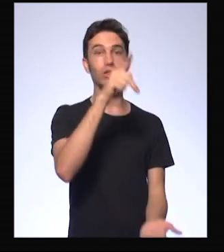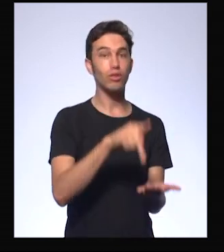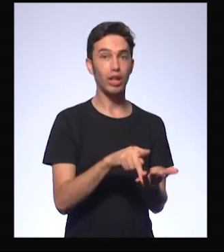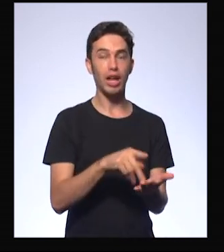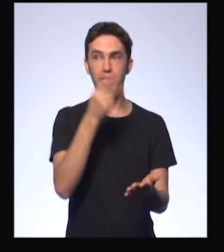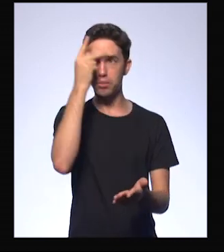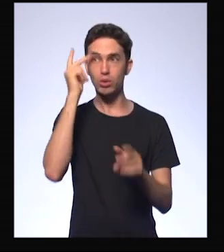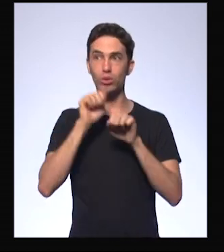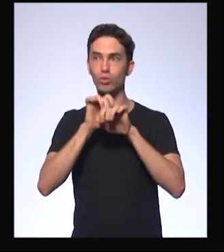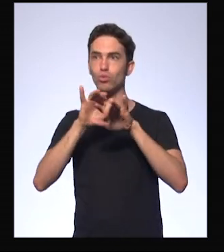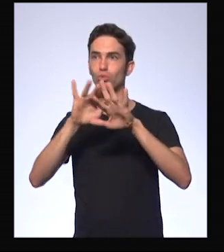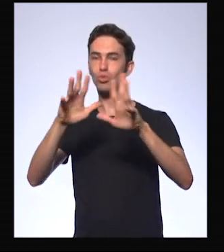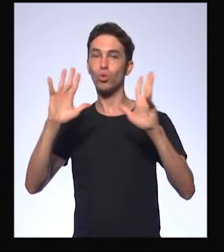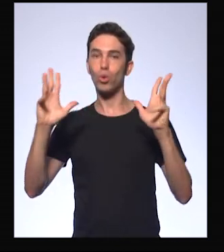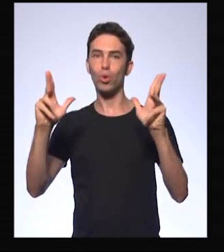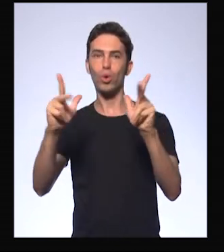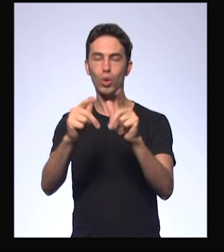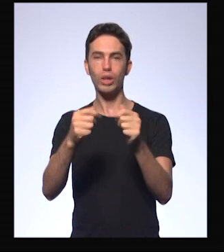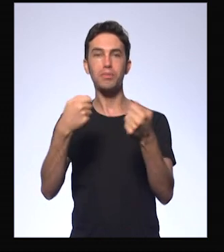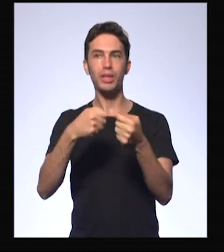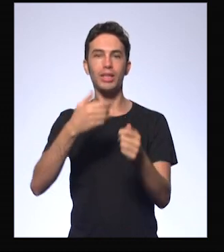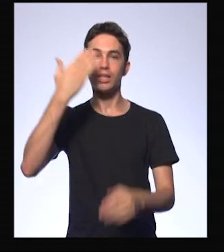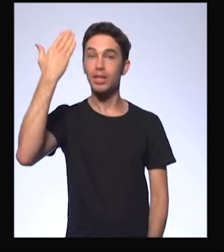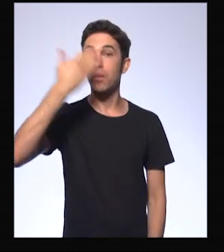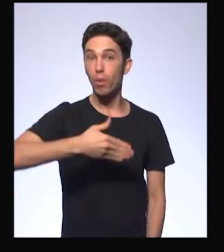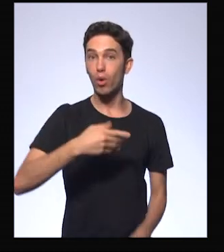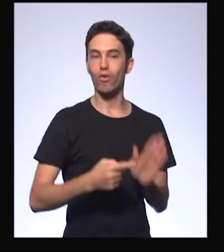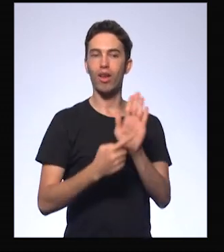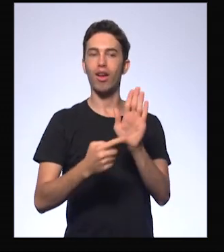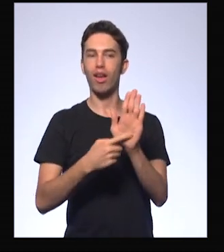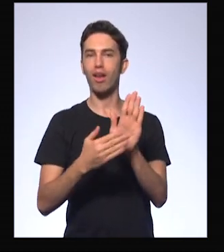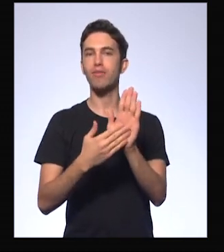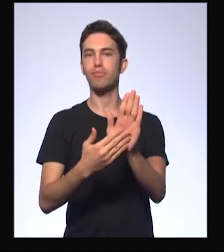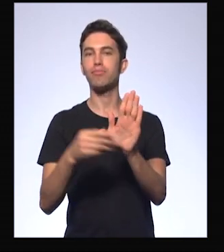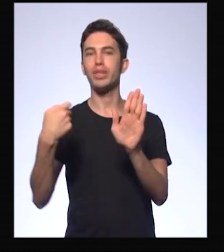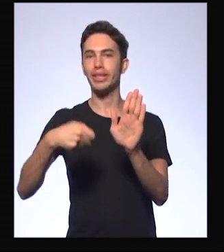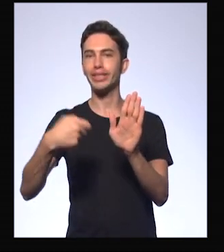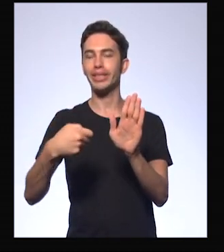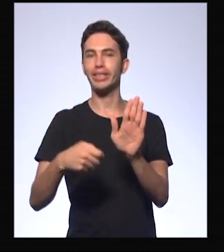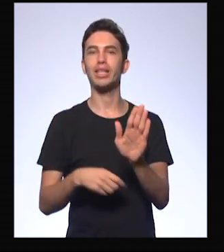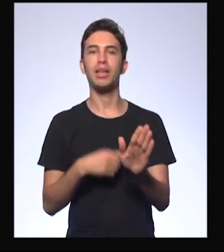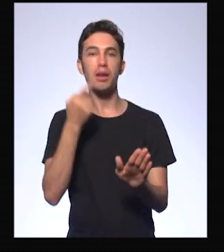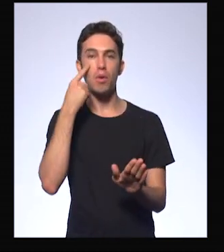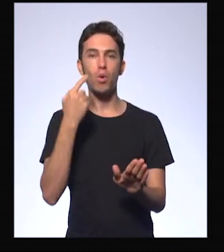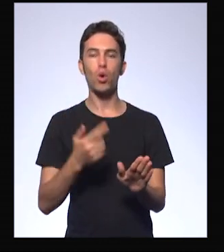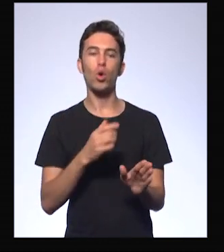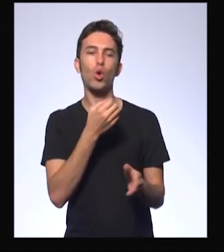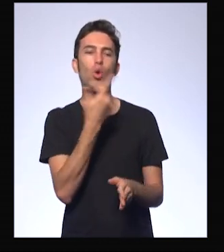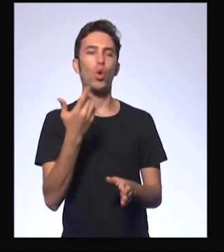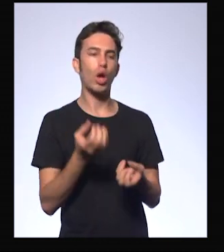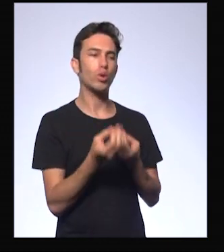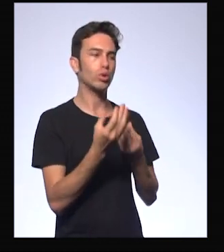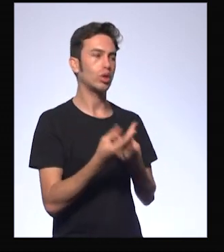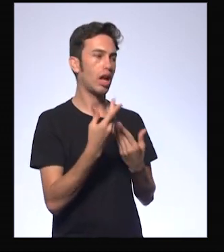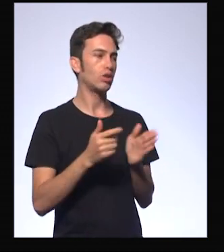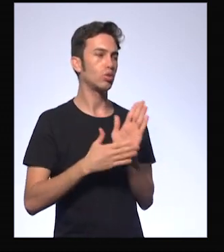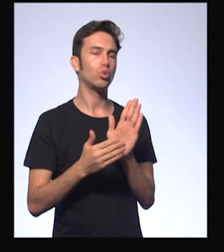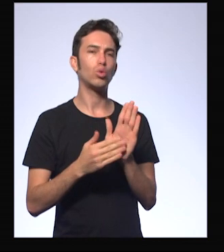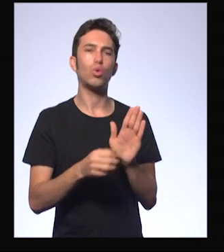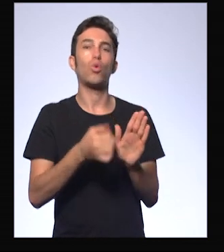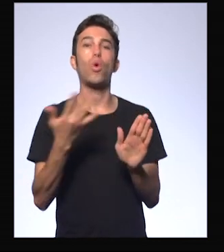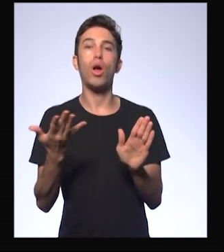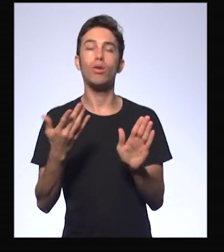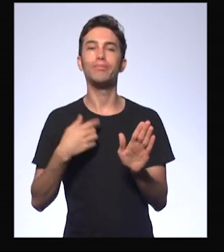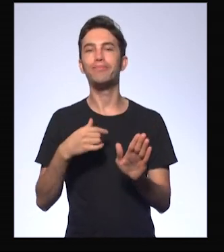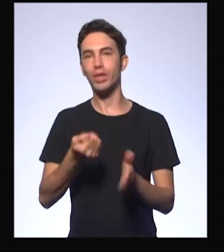várias pessoas, ela precisa comprovar aquilo, sempre apresentando a fonte de onde os dados foram retirados.